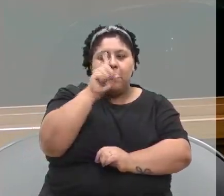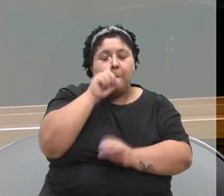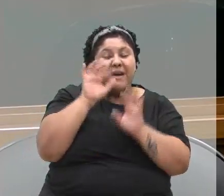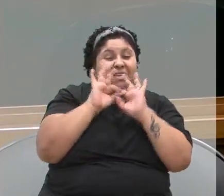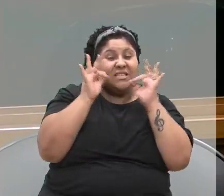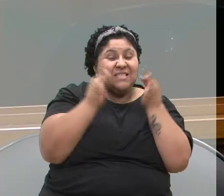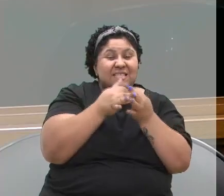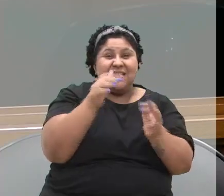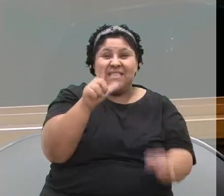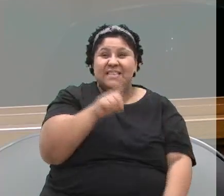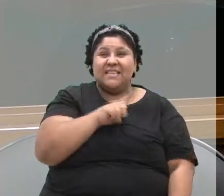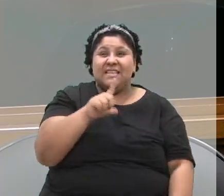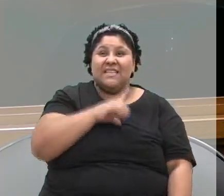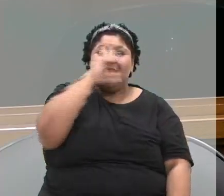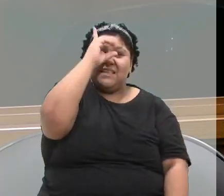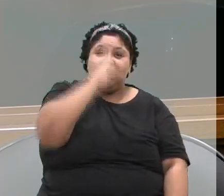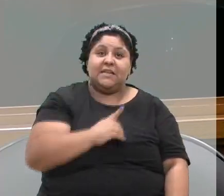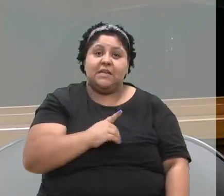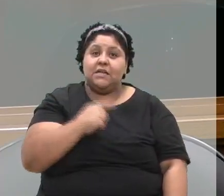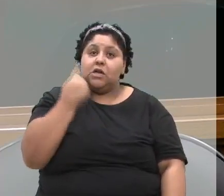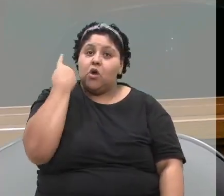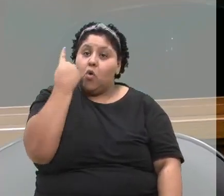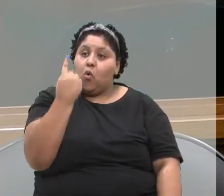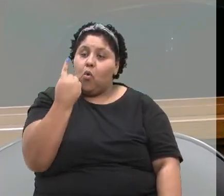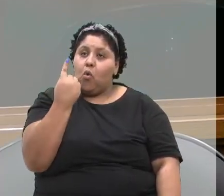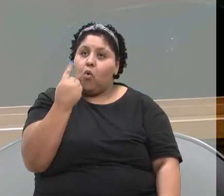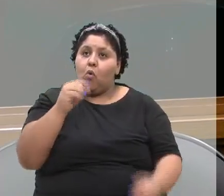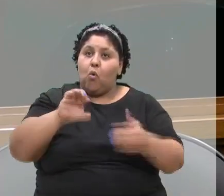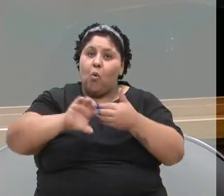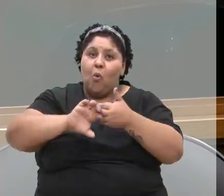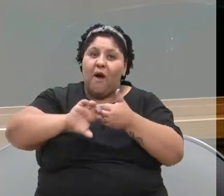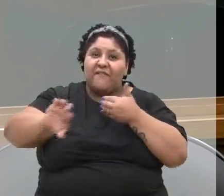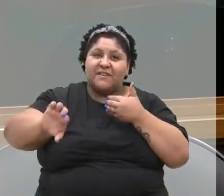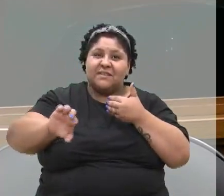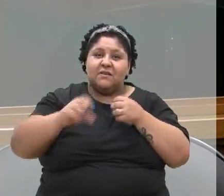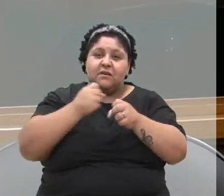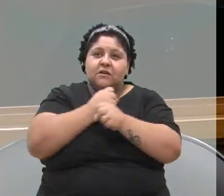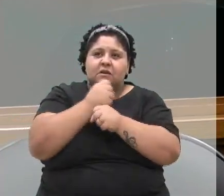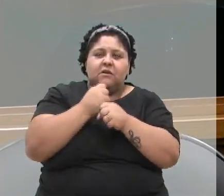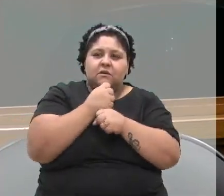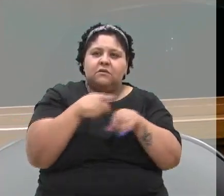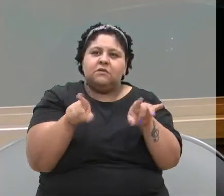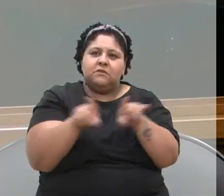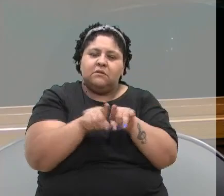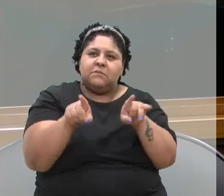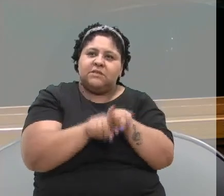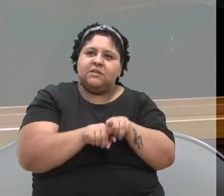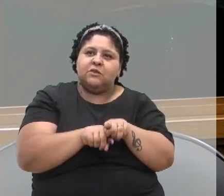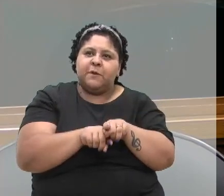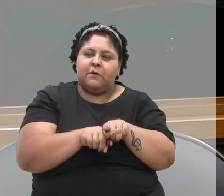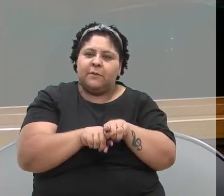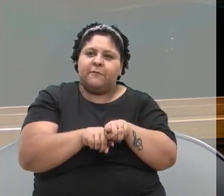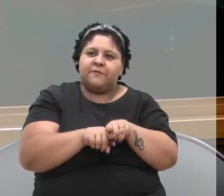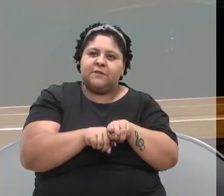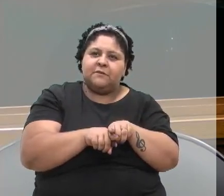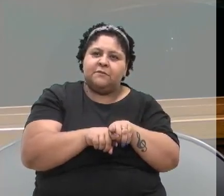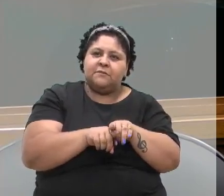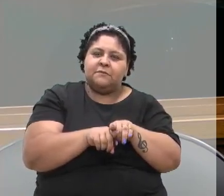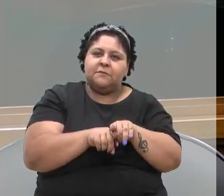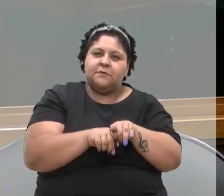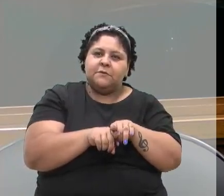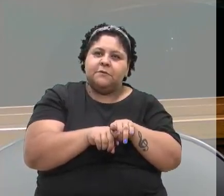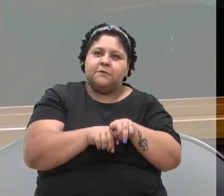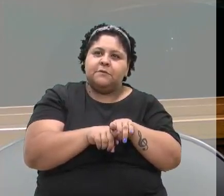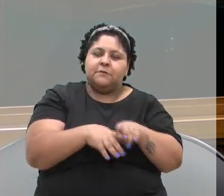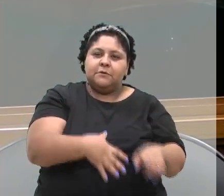apenas direito a um atestado por ano. Um atestado por ano para levar os filhos ou as filhas no